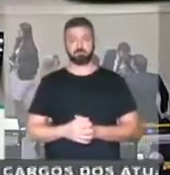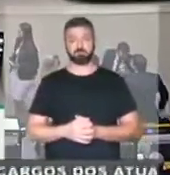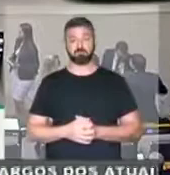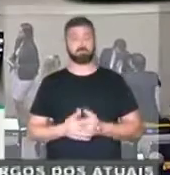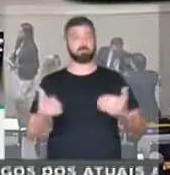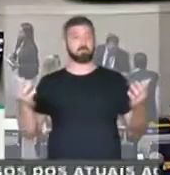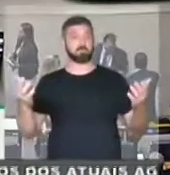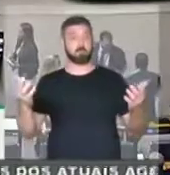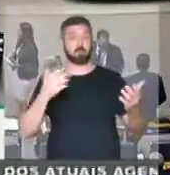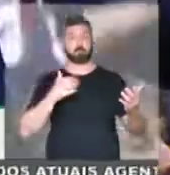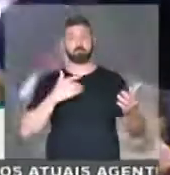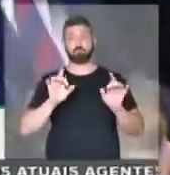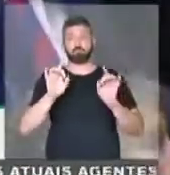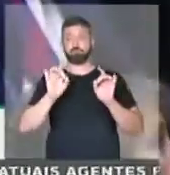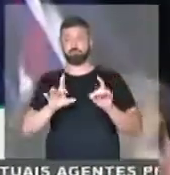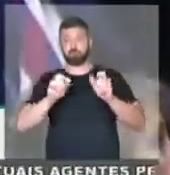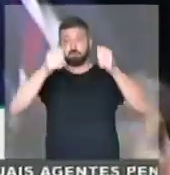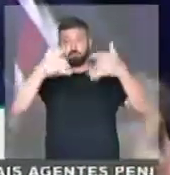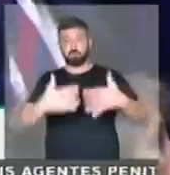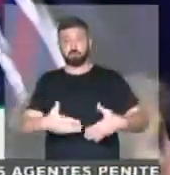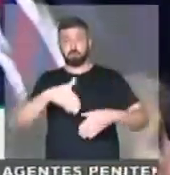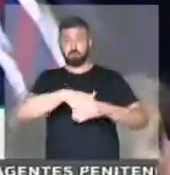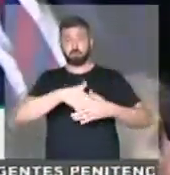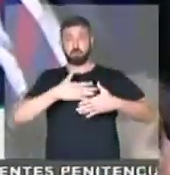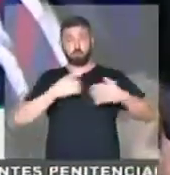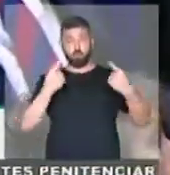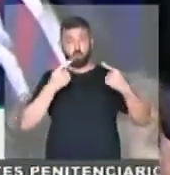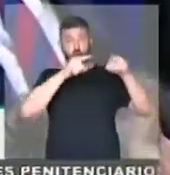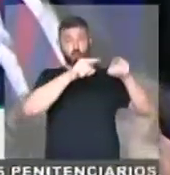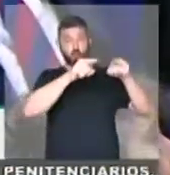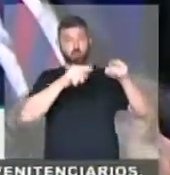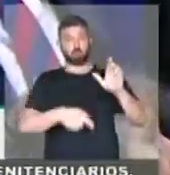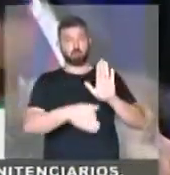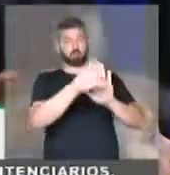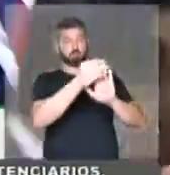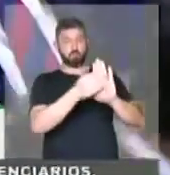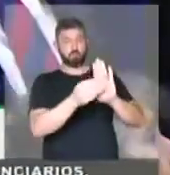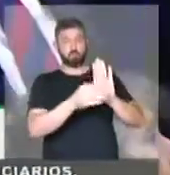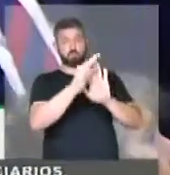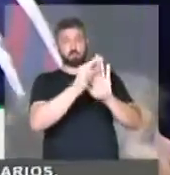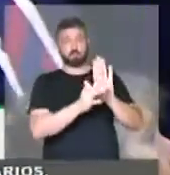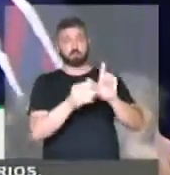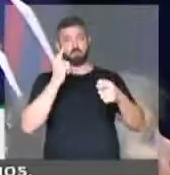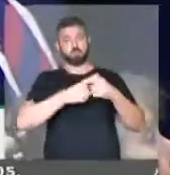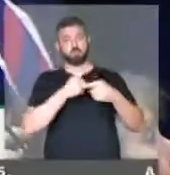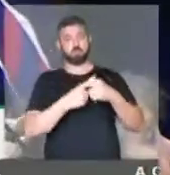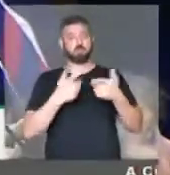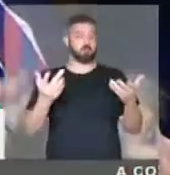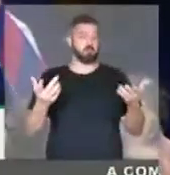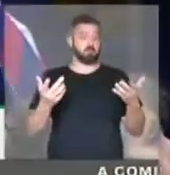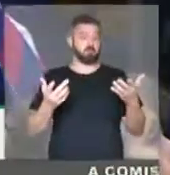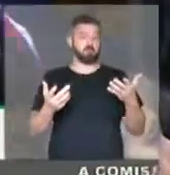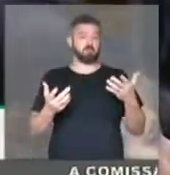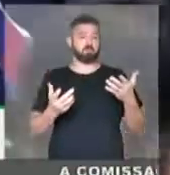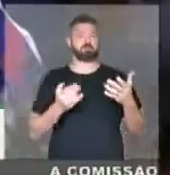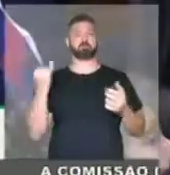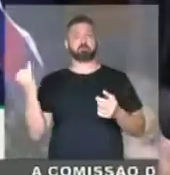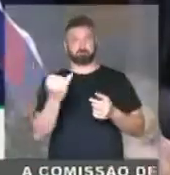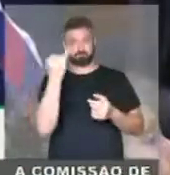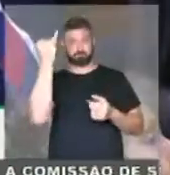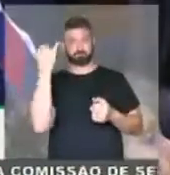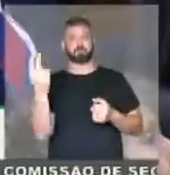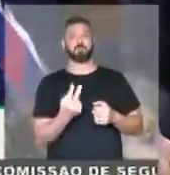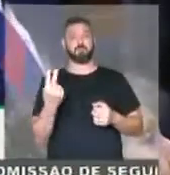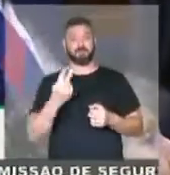Obrigada. Eu queria apenas justificar meu voto contrário à matéria, em que pese é